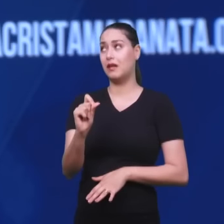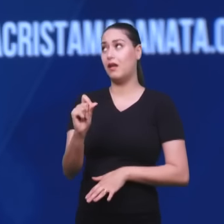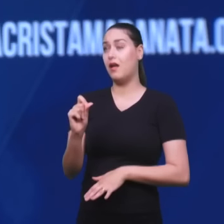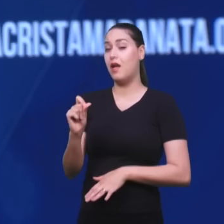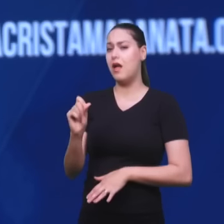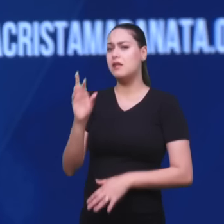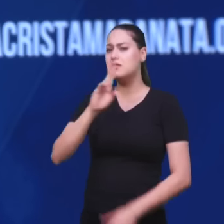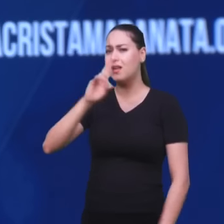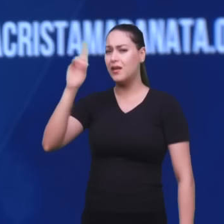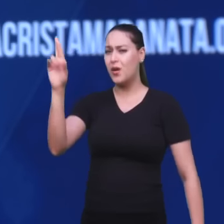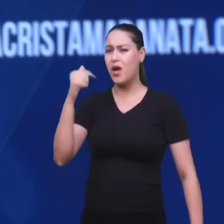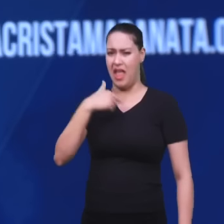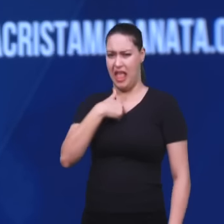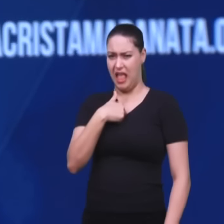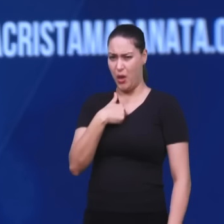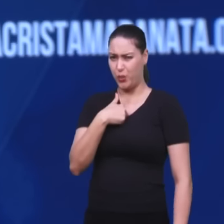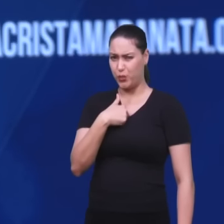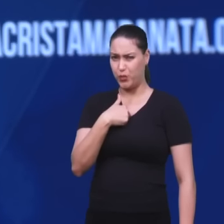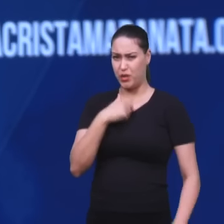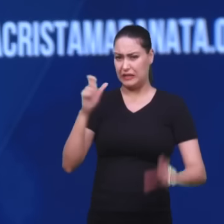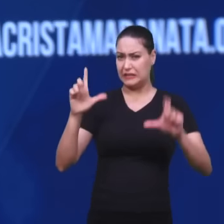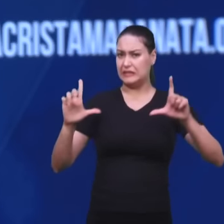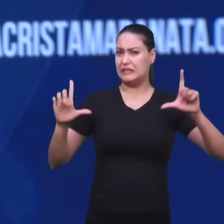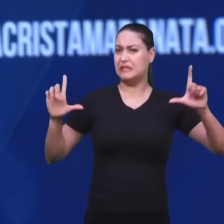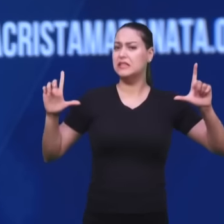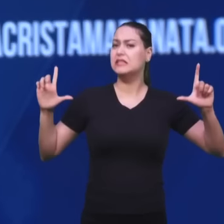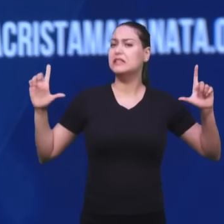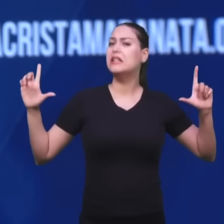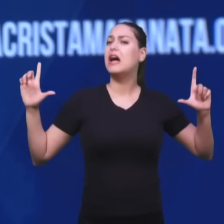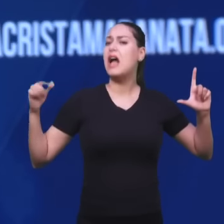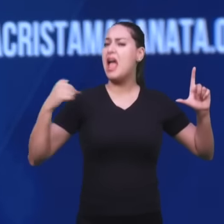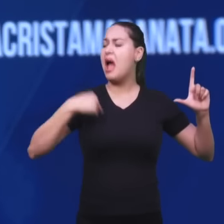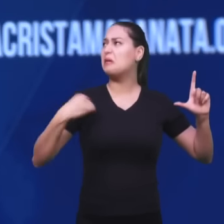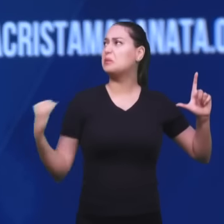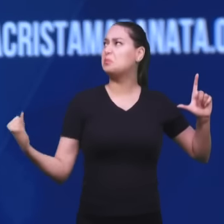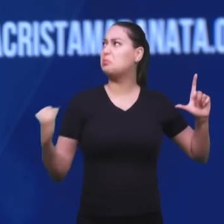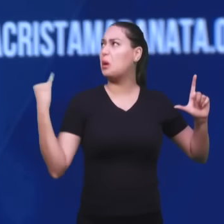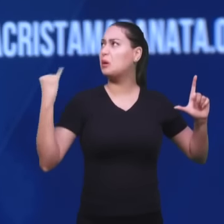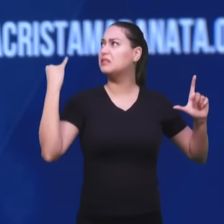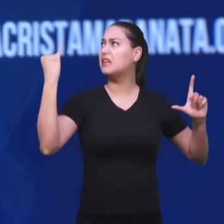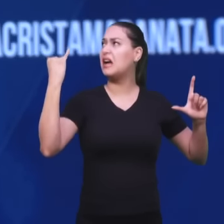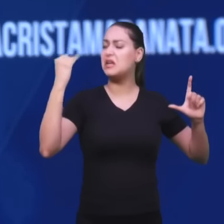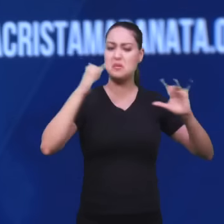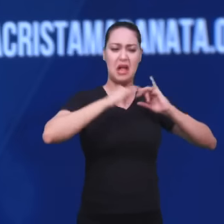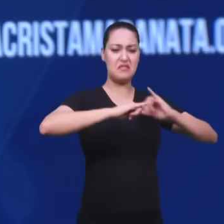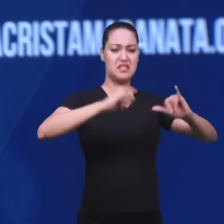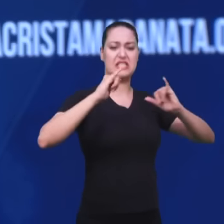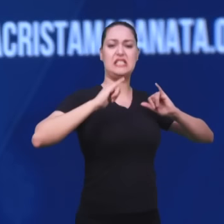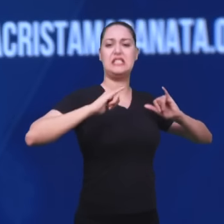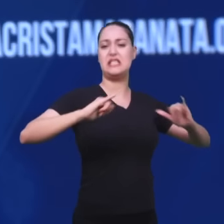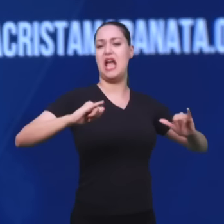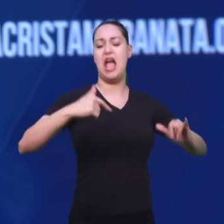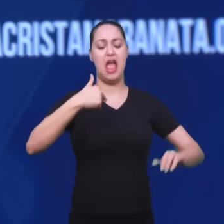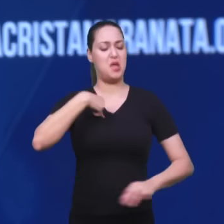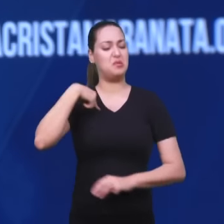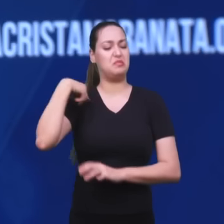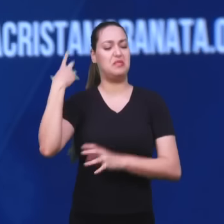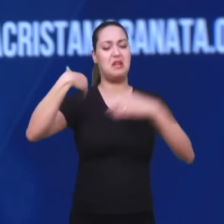intenção De mencionar Quem eu sou Para as pessoas As minhas conquistas Os meus